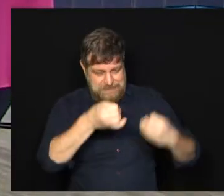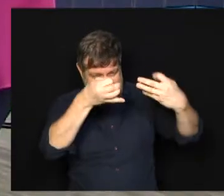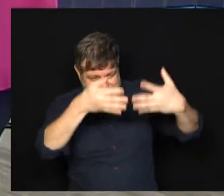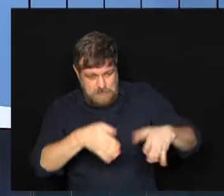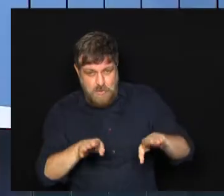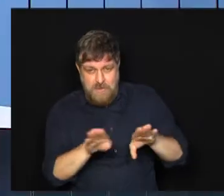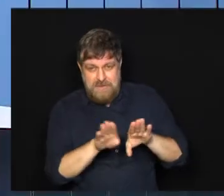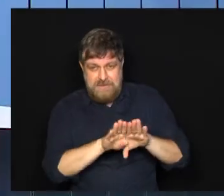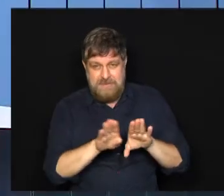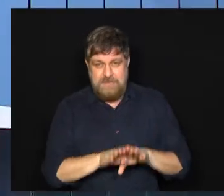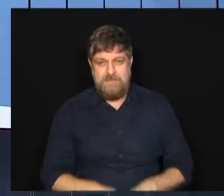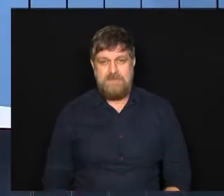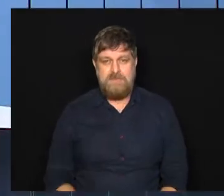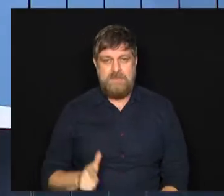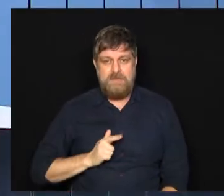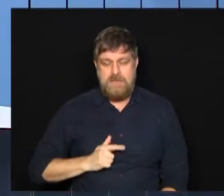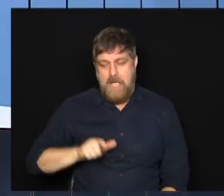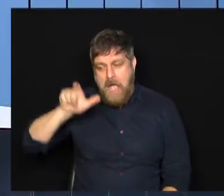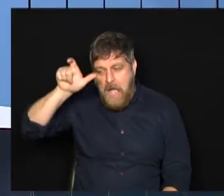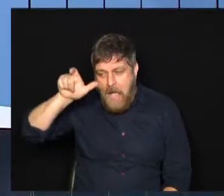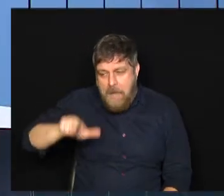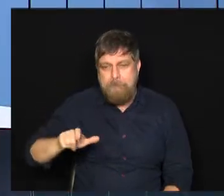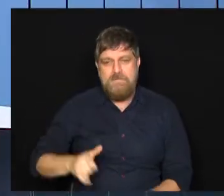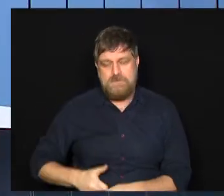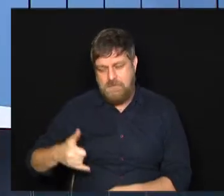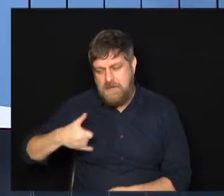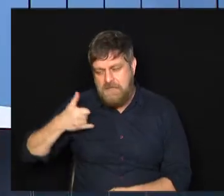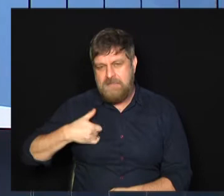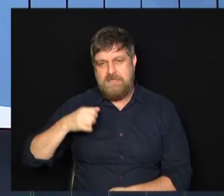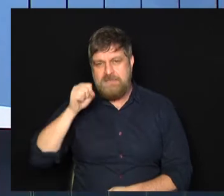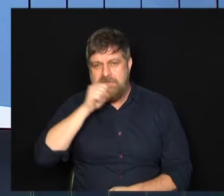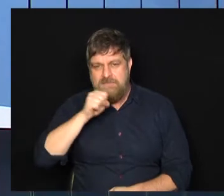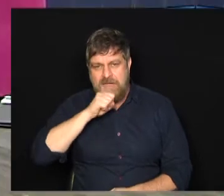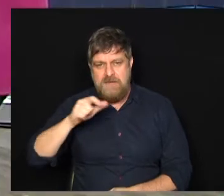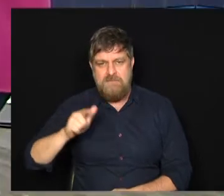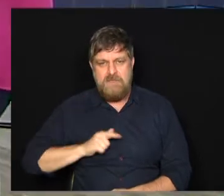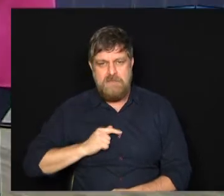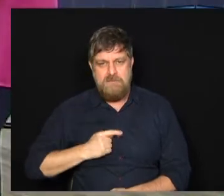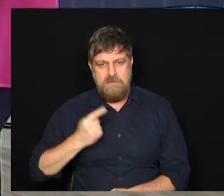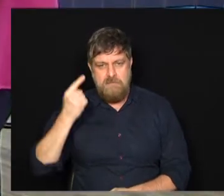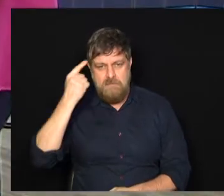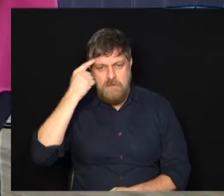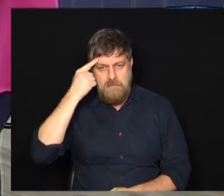comecinho sobre a demência. Toda pessoa que tem Alzheimer vai ter a demência?